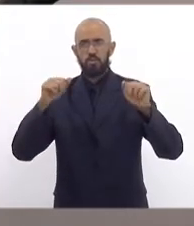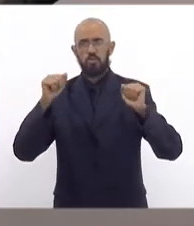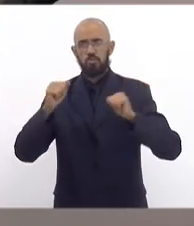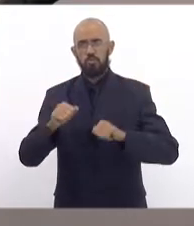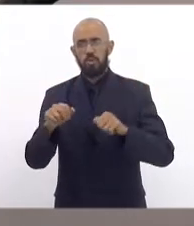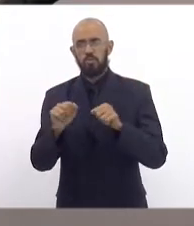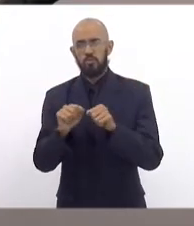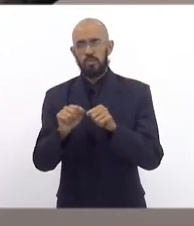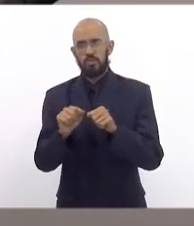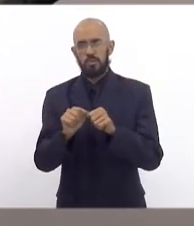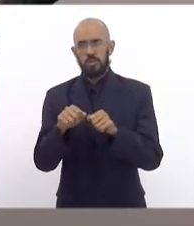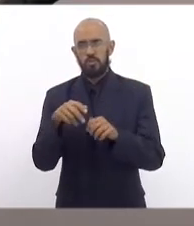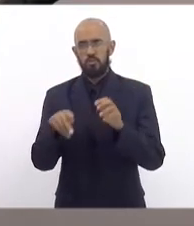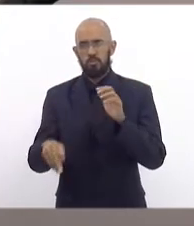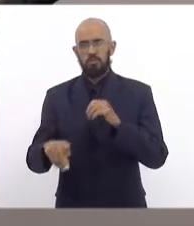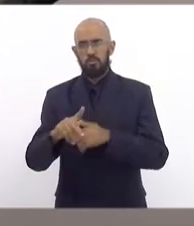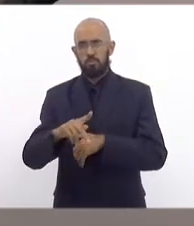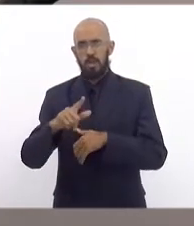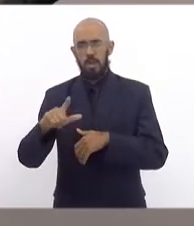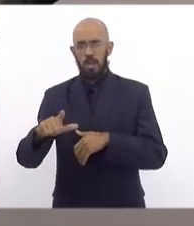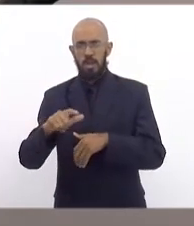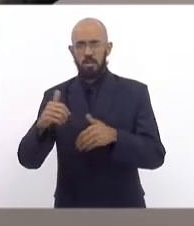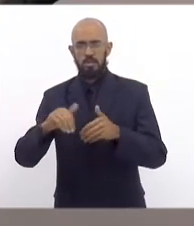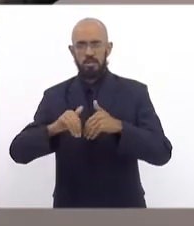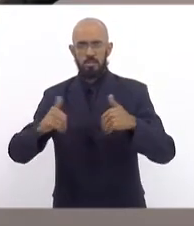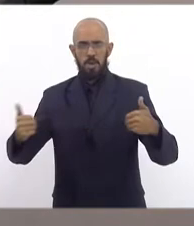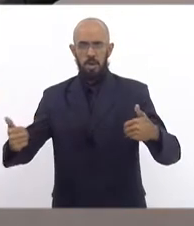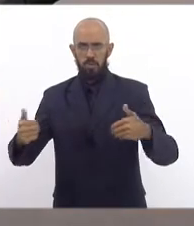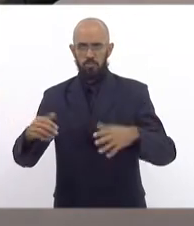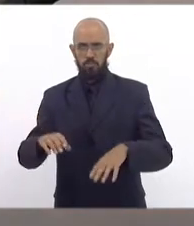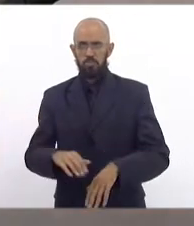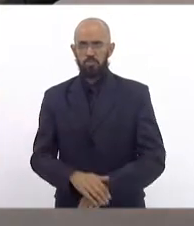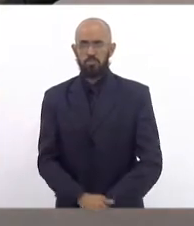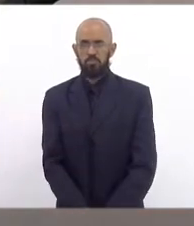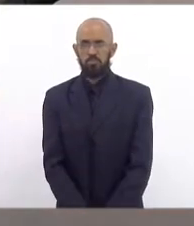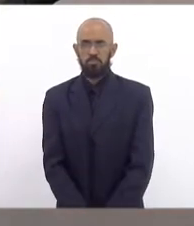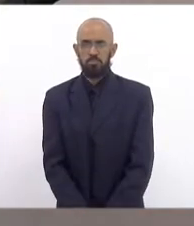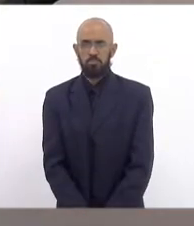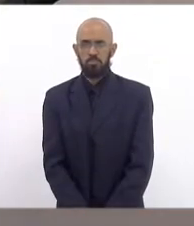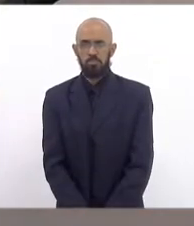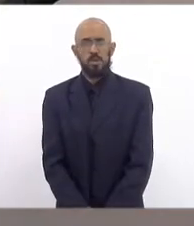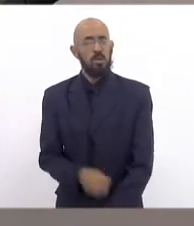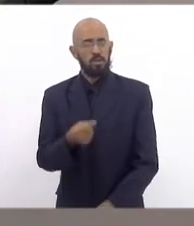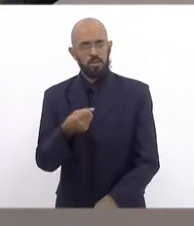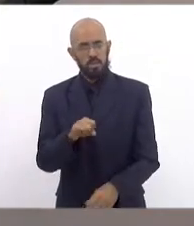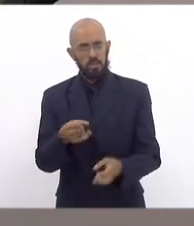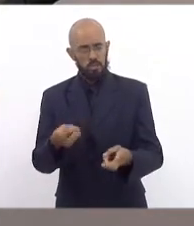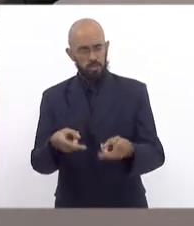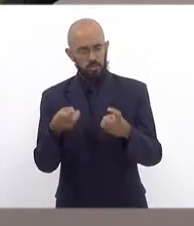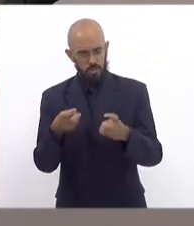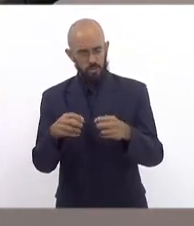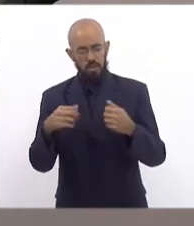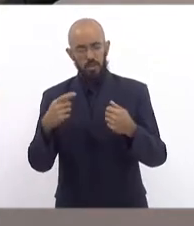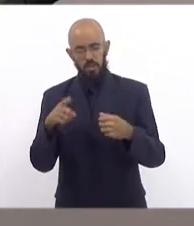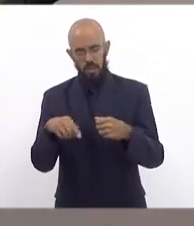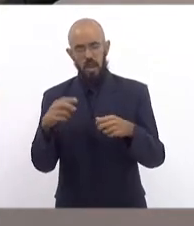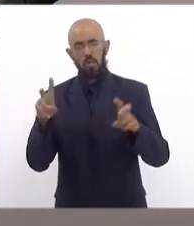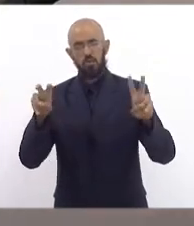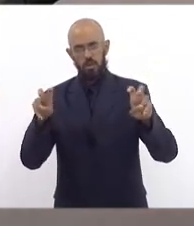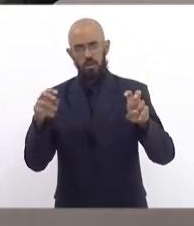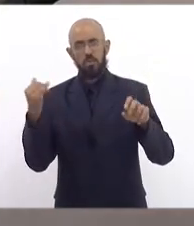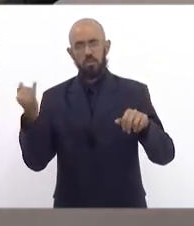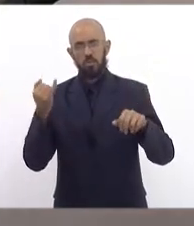dele um projeto de lei a parte 1 E se a gente concluir que ele é realmente um tema